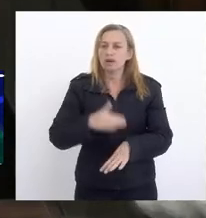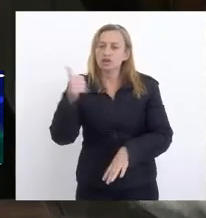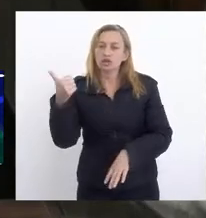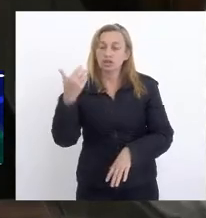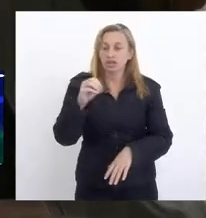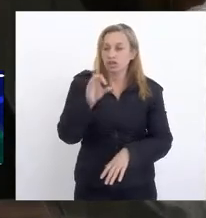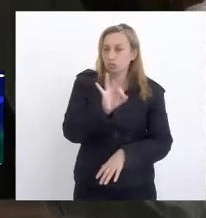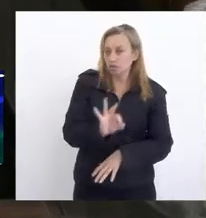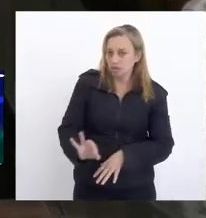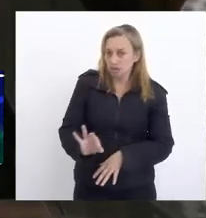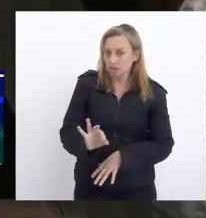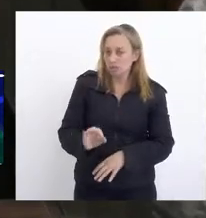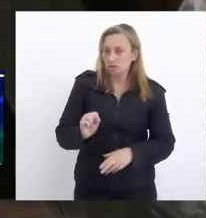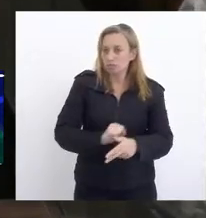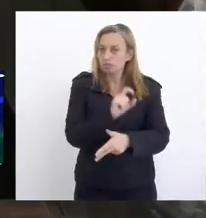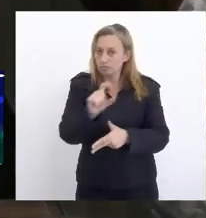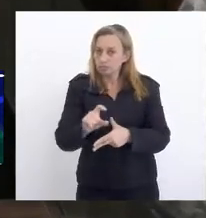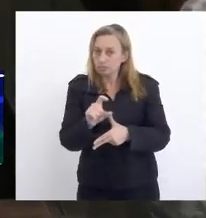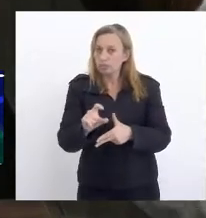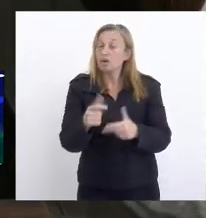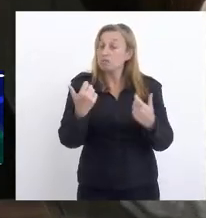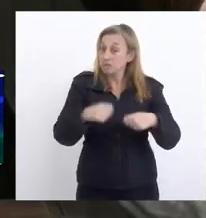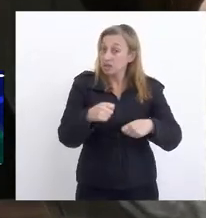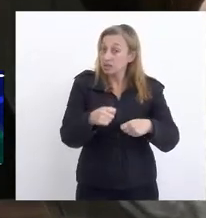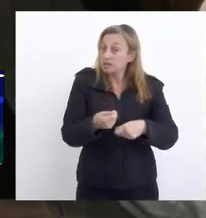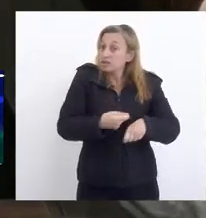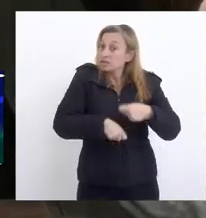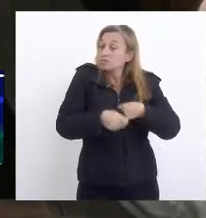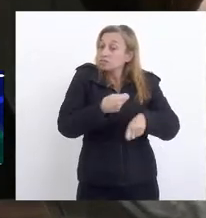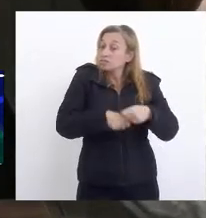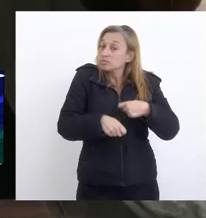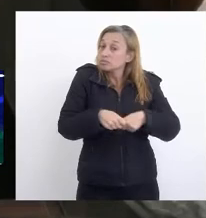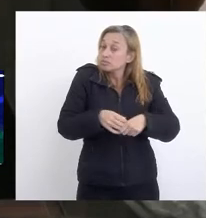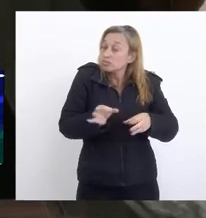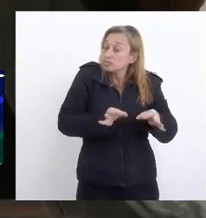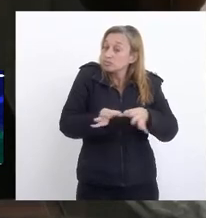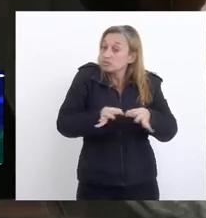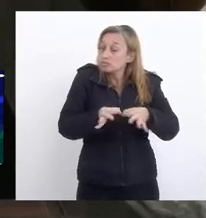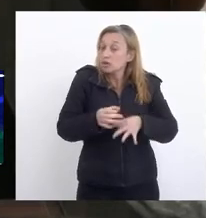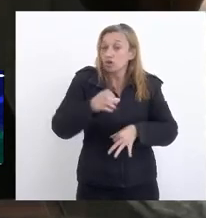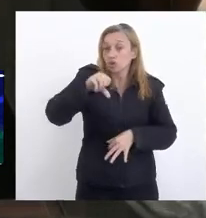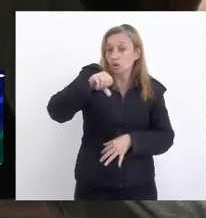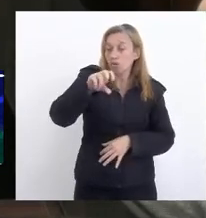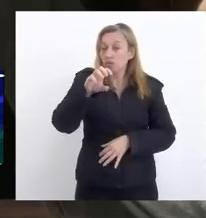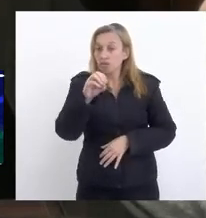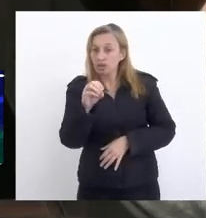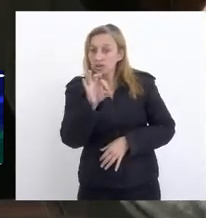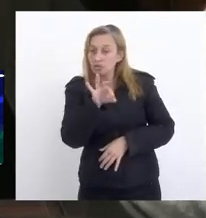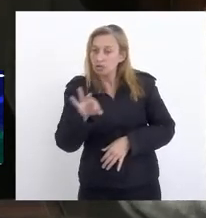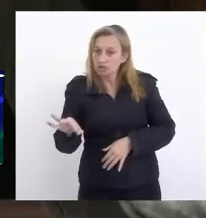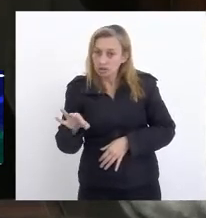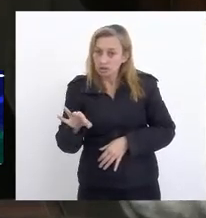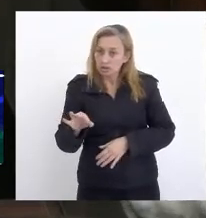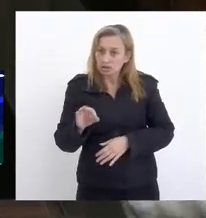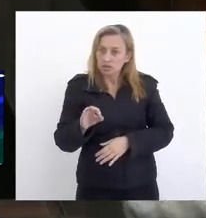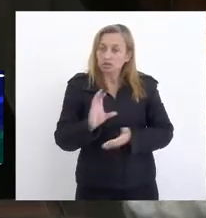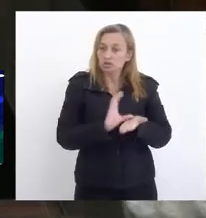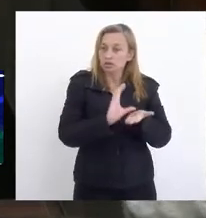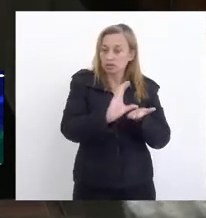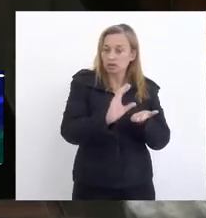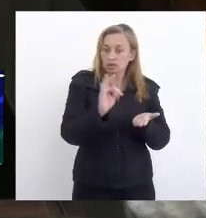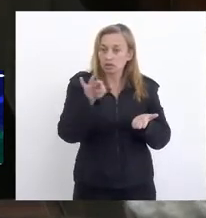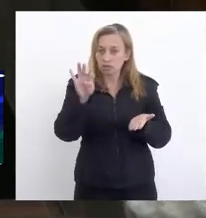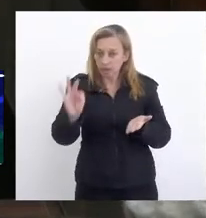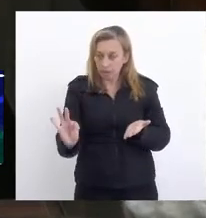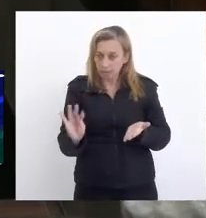seja, o Poder Executivo precisa executar pelo menos 90% das receitas do Fundeb, só pode deixar para o